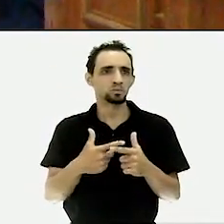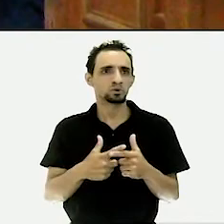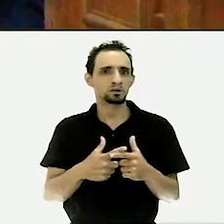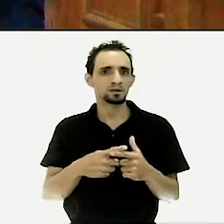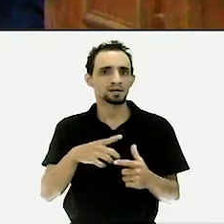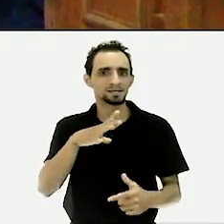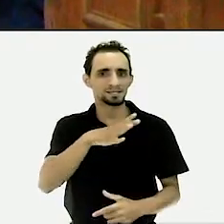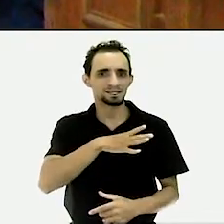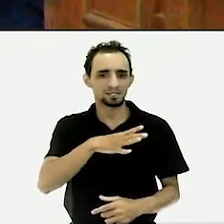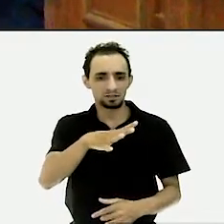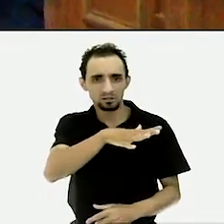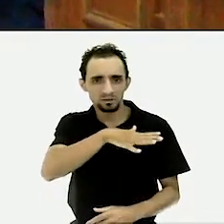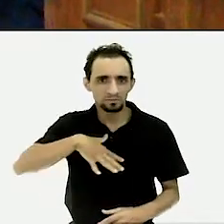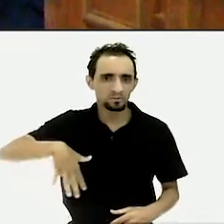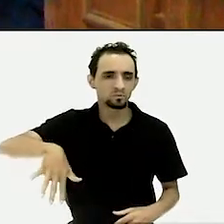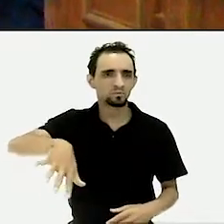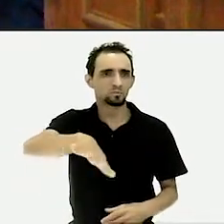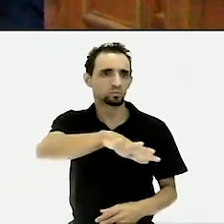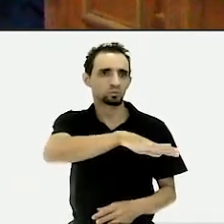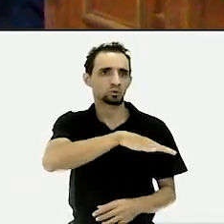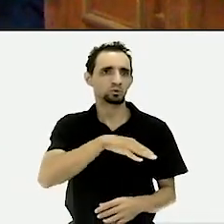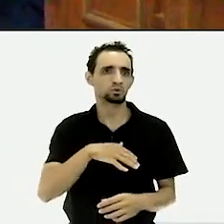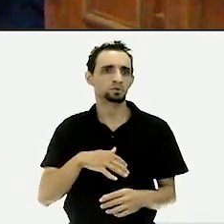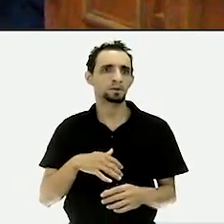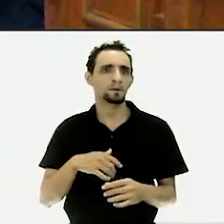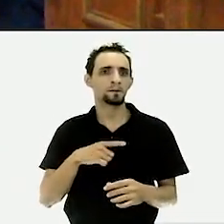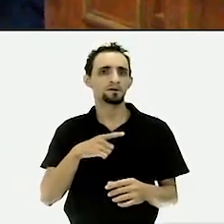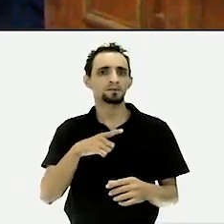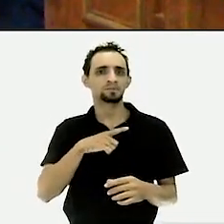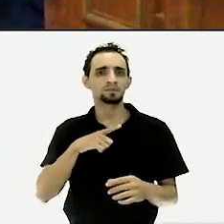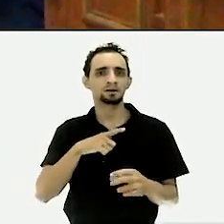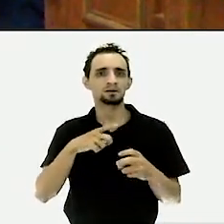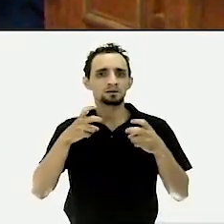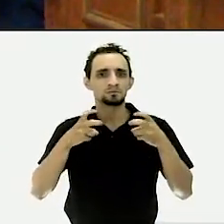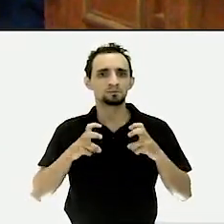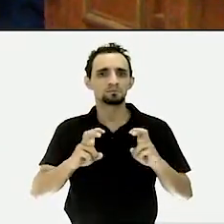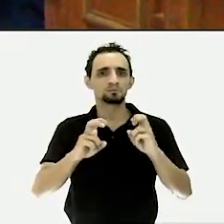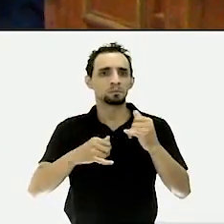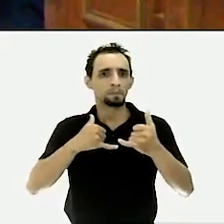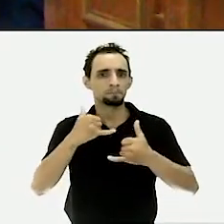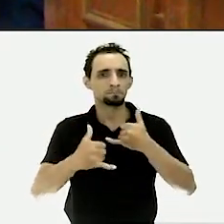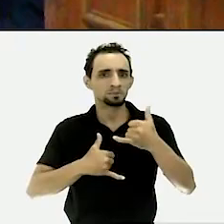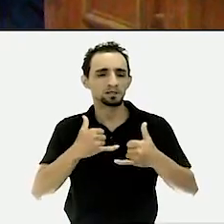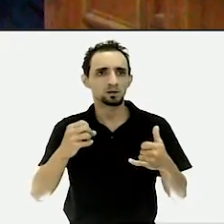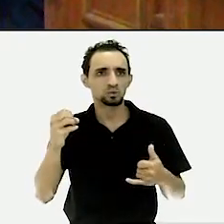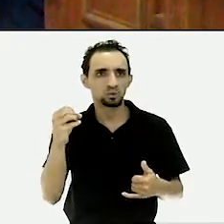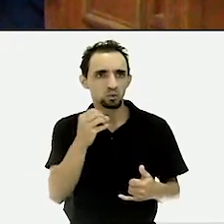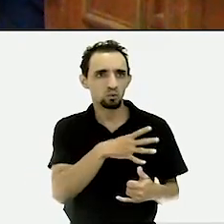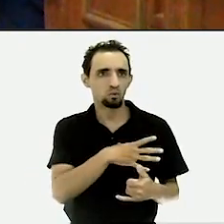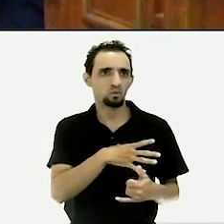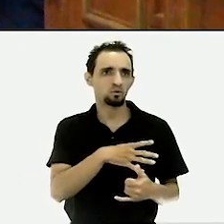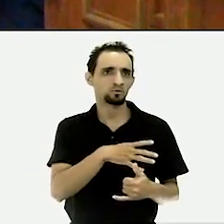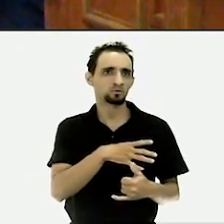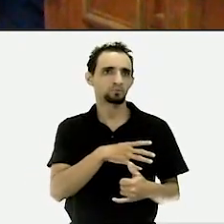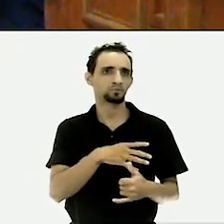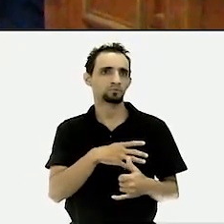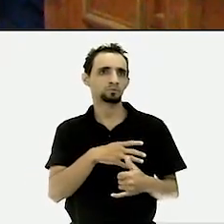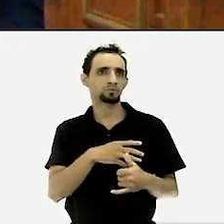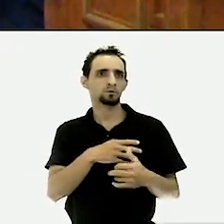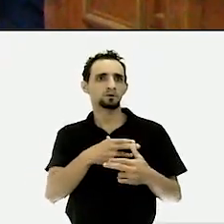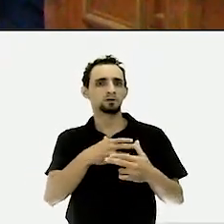estar ganhando, todos vão ganhar, tanto os comerciantes como a população em si, vai ter mais um espaço para poder ir com a sua